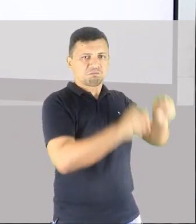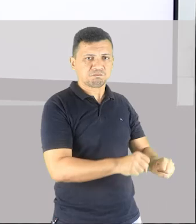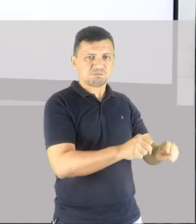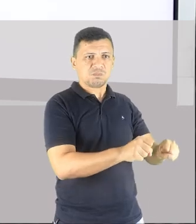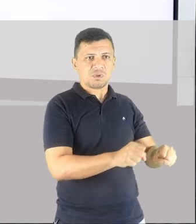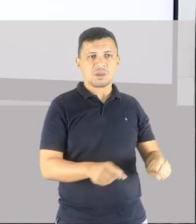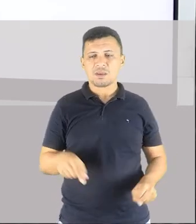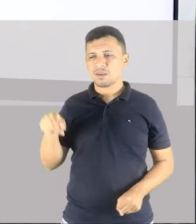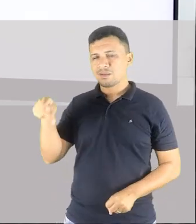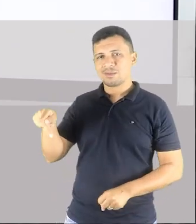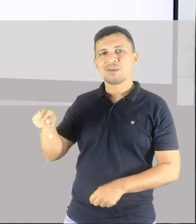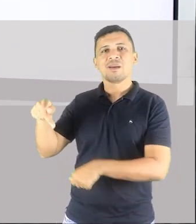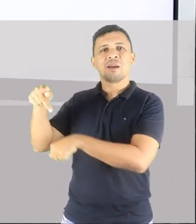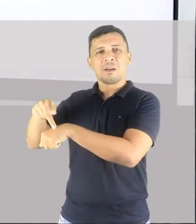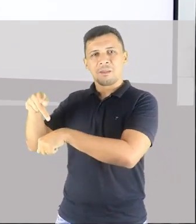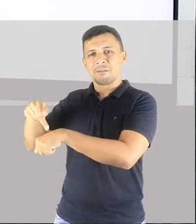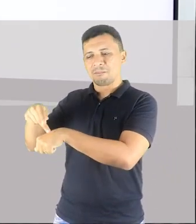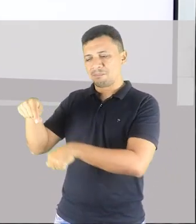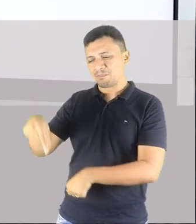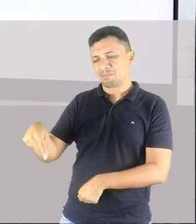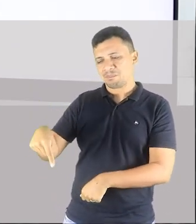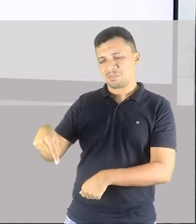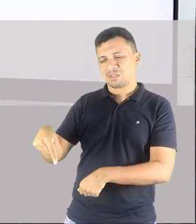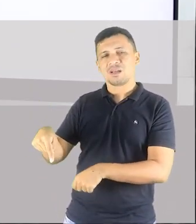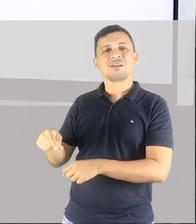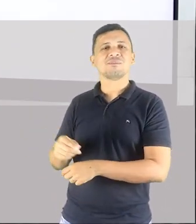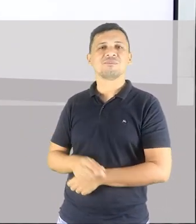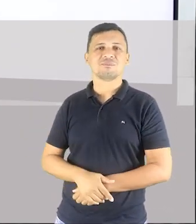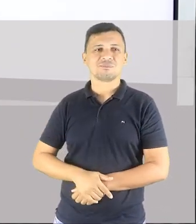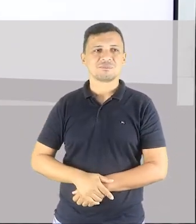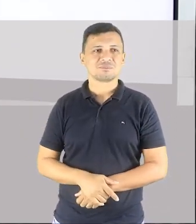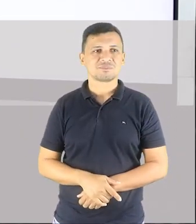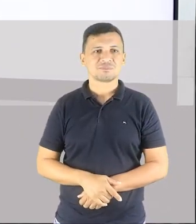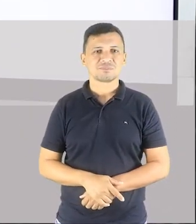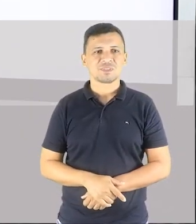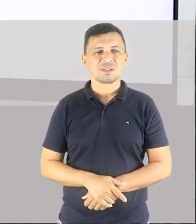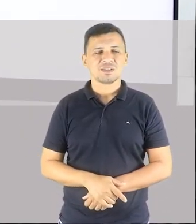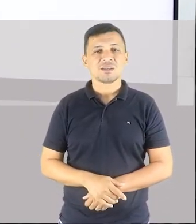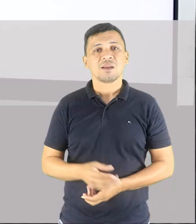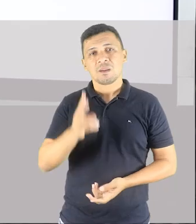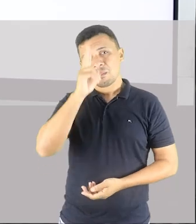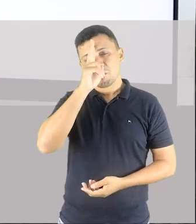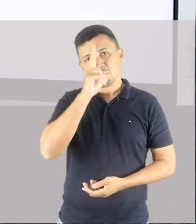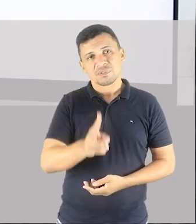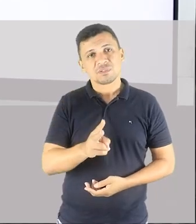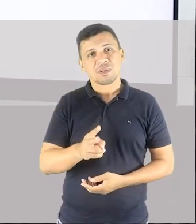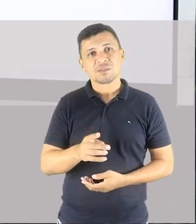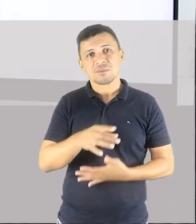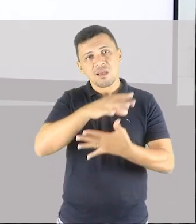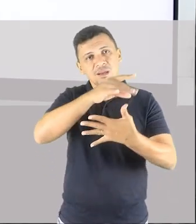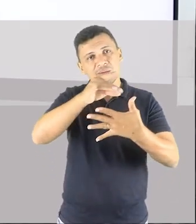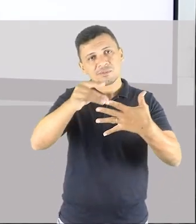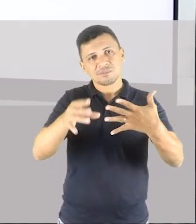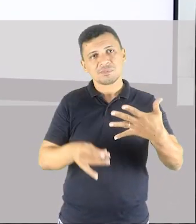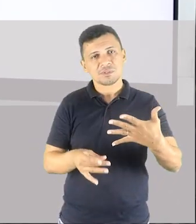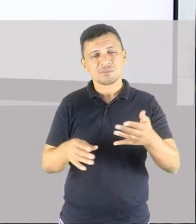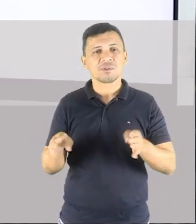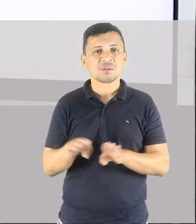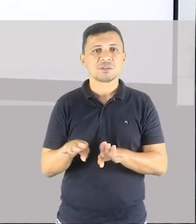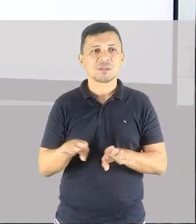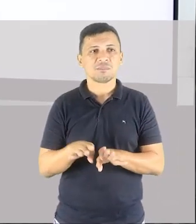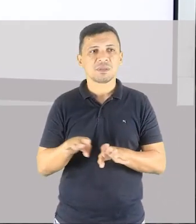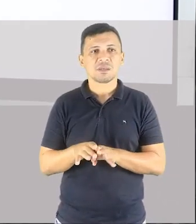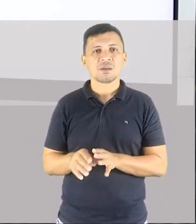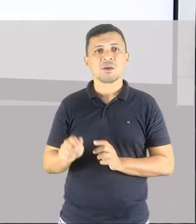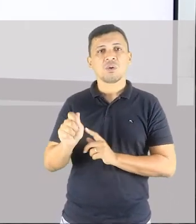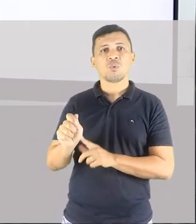a pedra vai aplicar uma força na alavanca chamada de força resistente. Então, esses são os principais elementos e o ponto